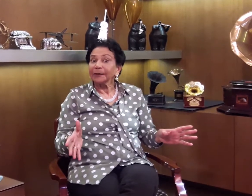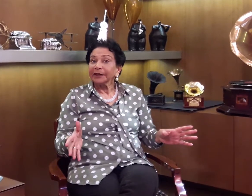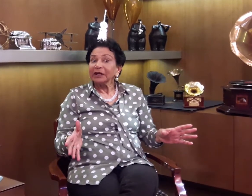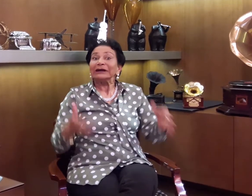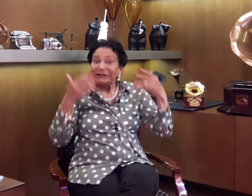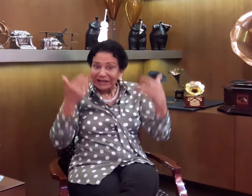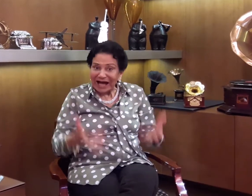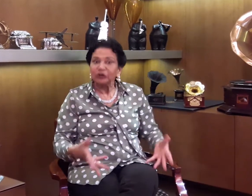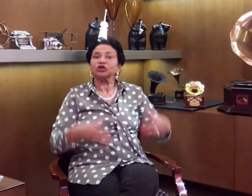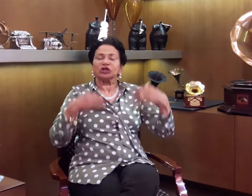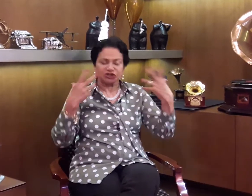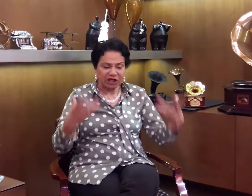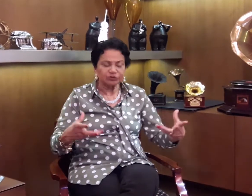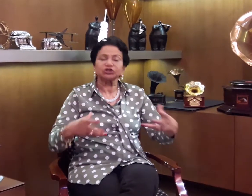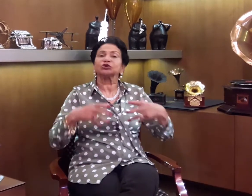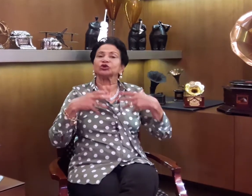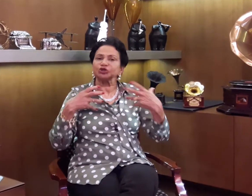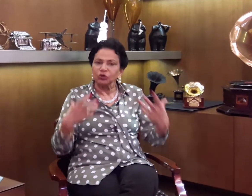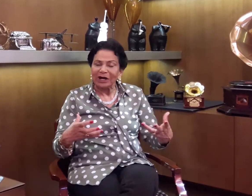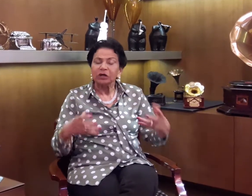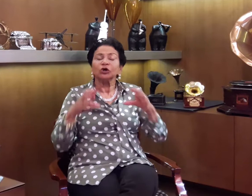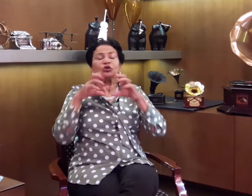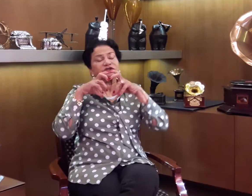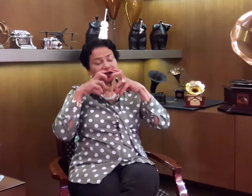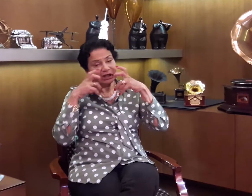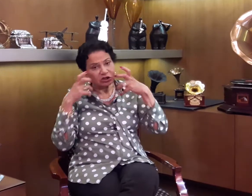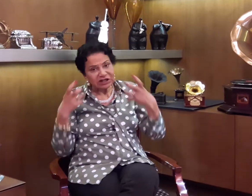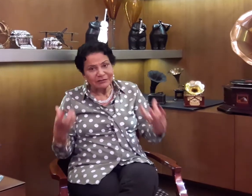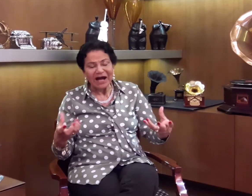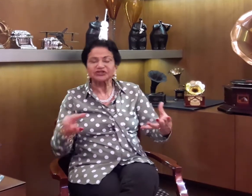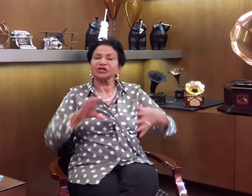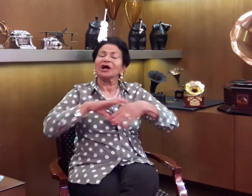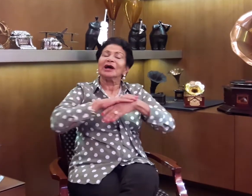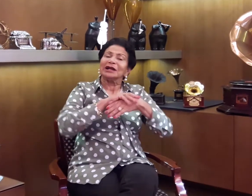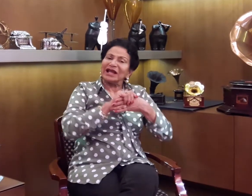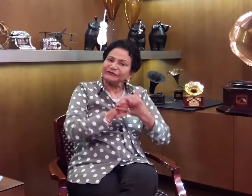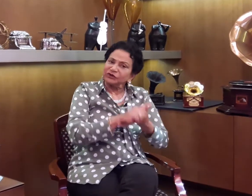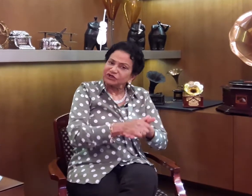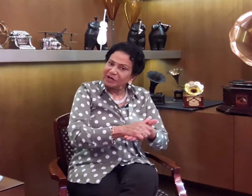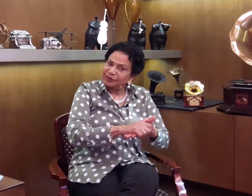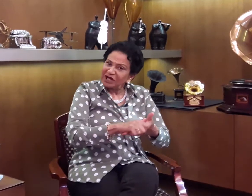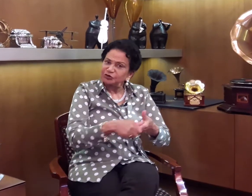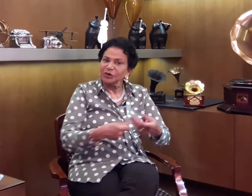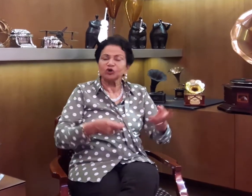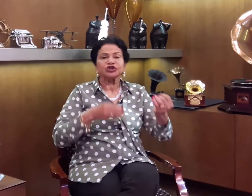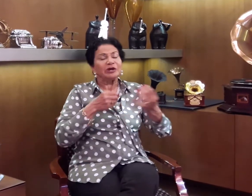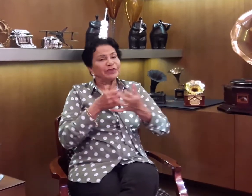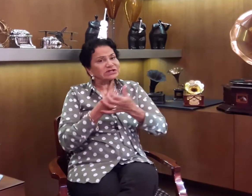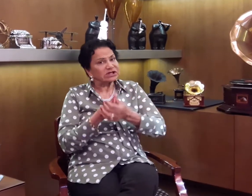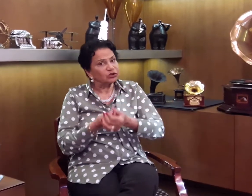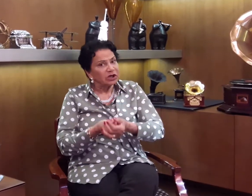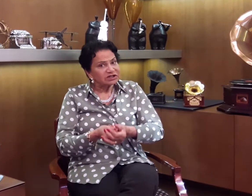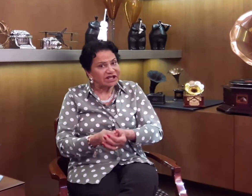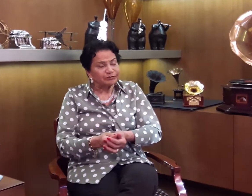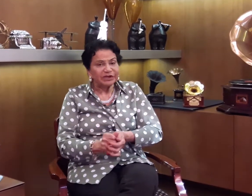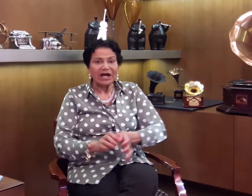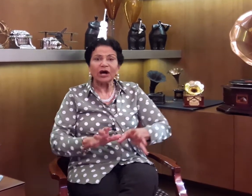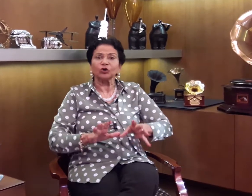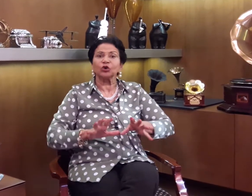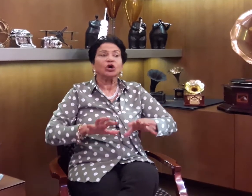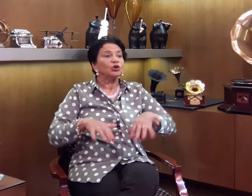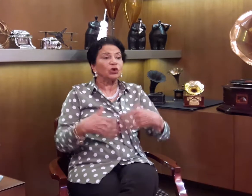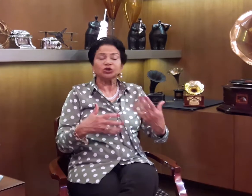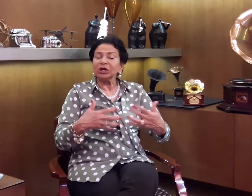falar. Claro que nós temos que continuar usando a nossa máscara, lavando sempre as mãos, passando